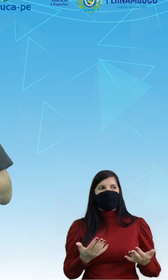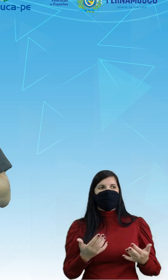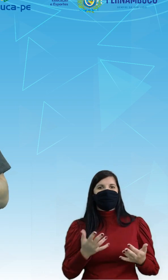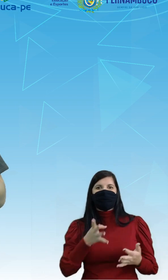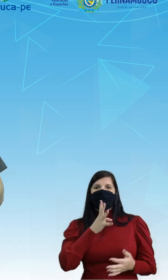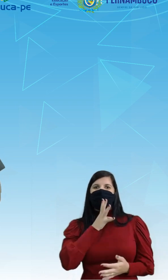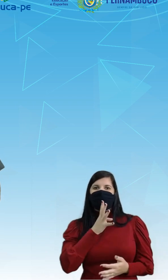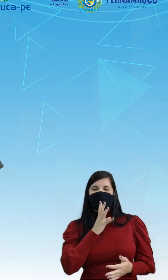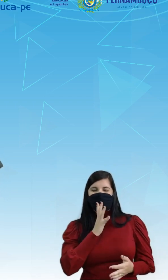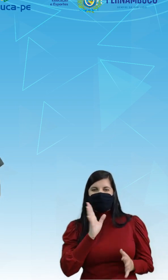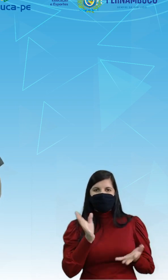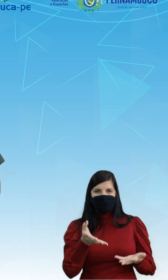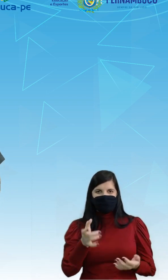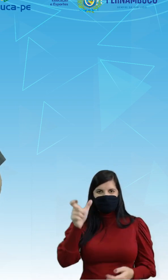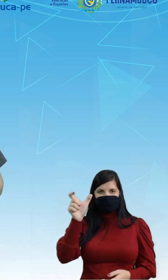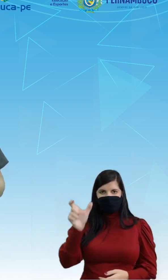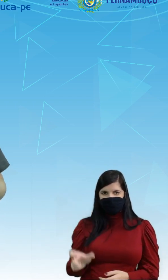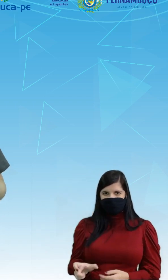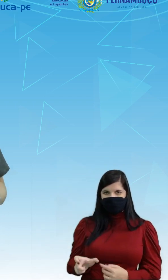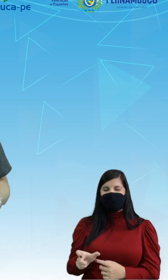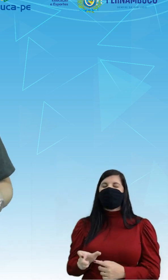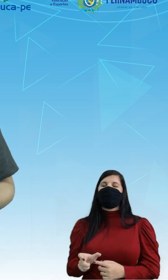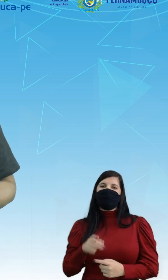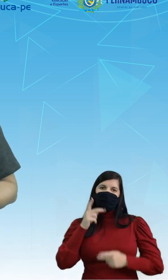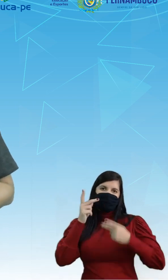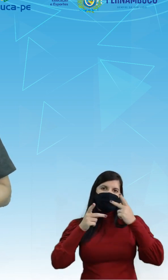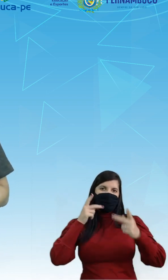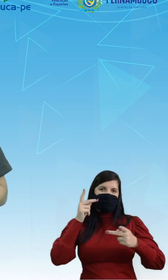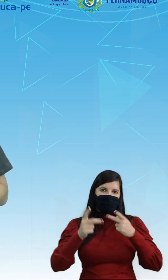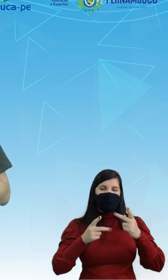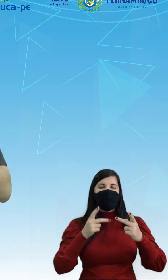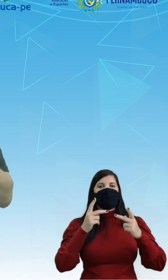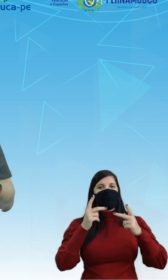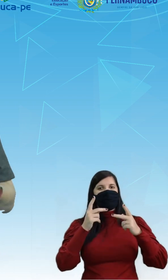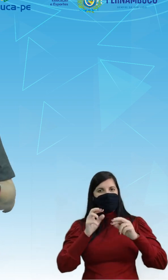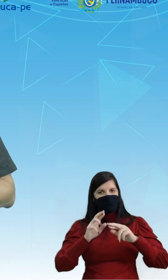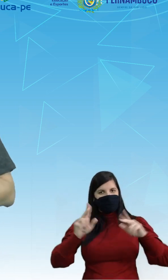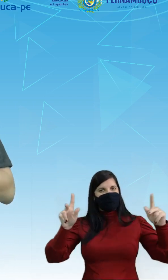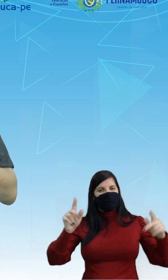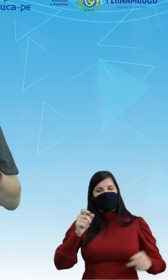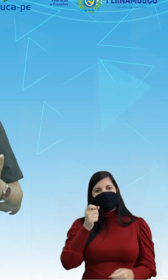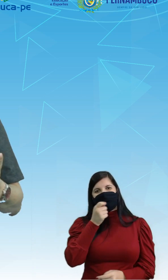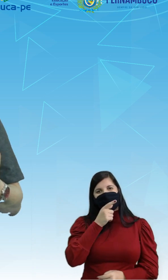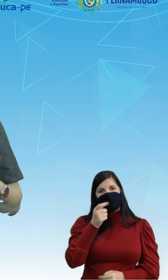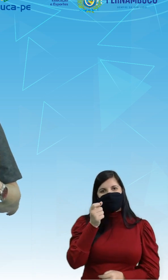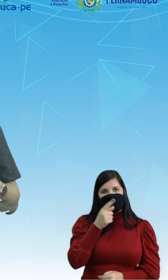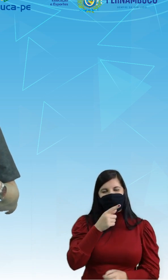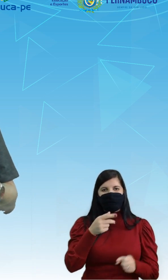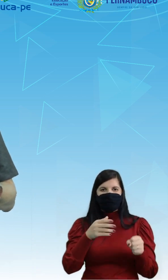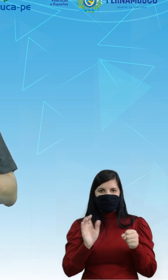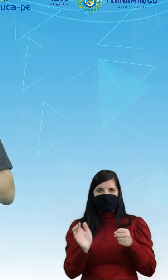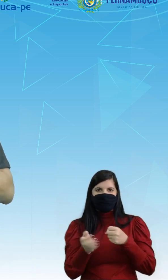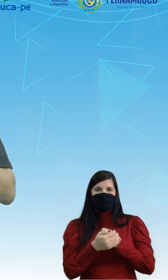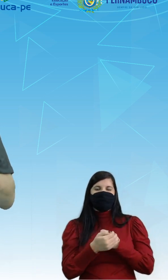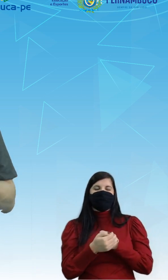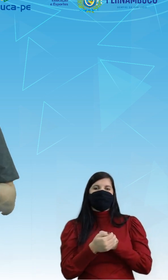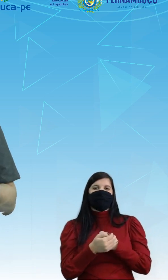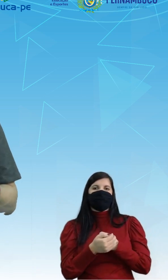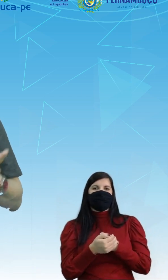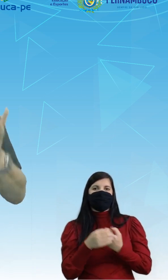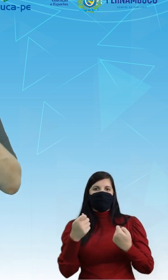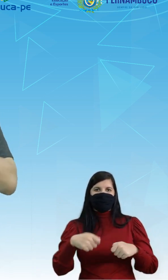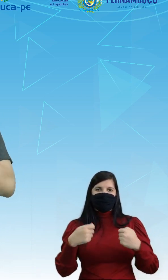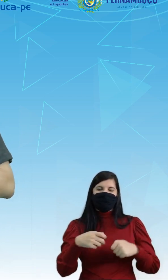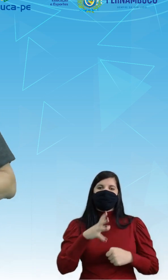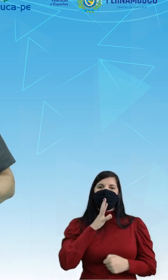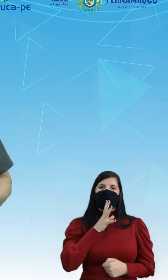já conhecemos a personagem e sabemos que ela fala de forma irônica, implícita, certo? Então é